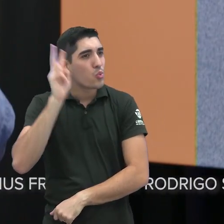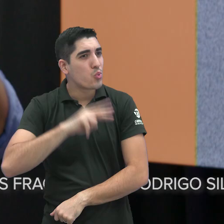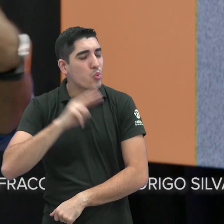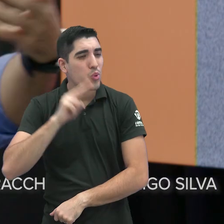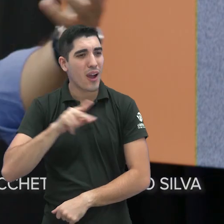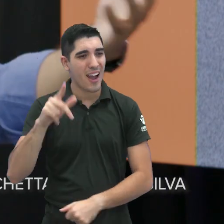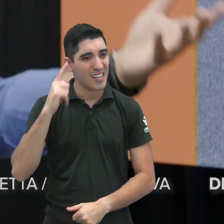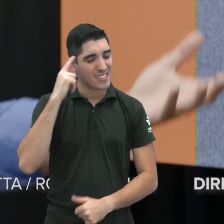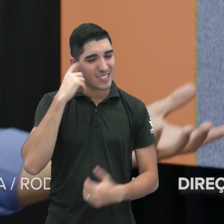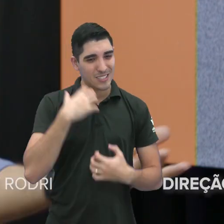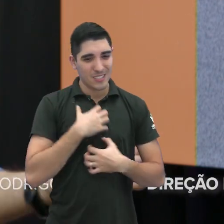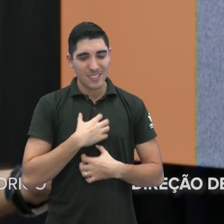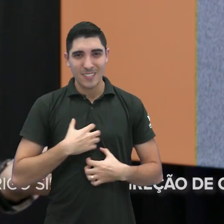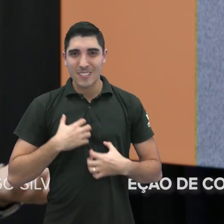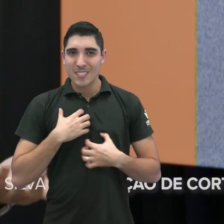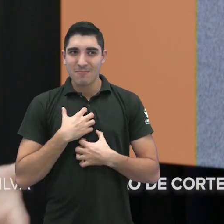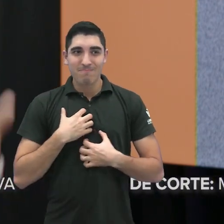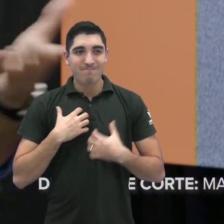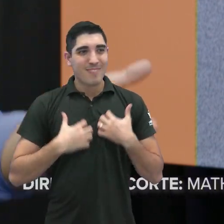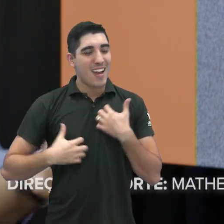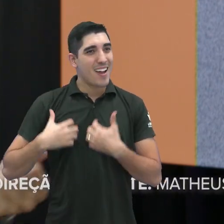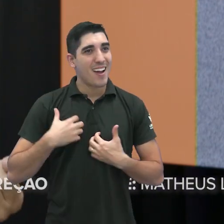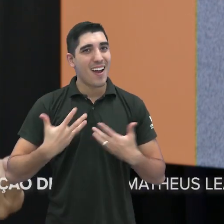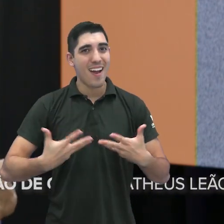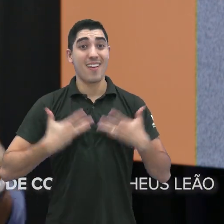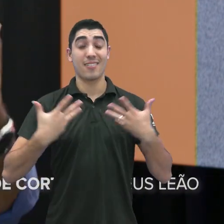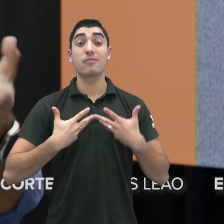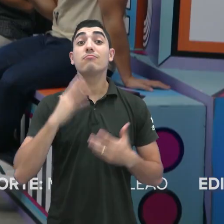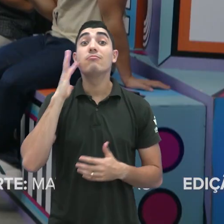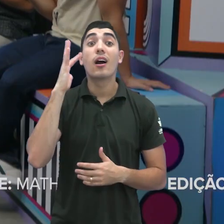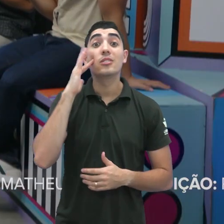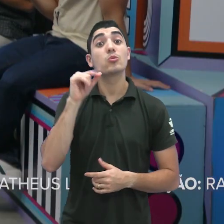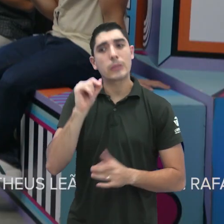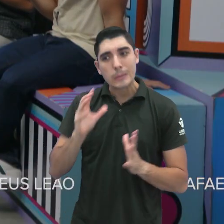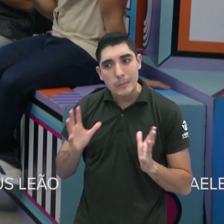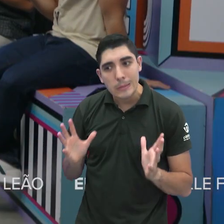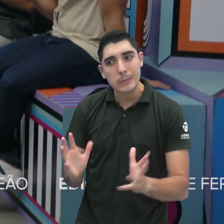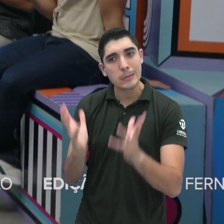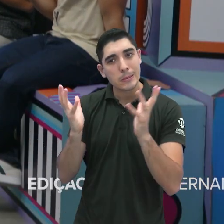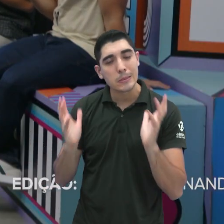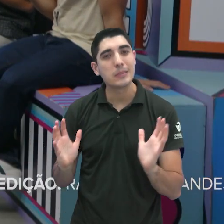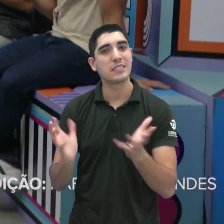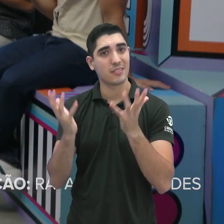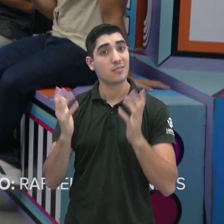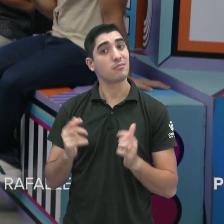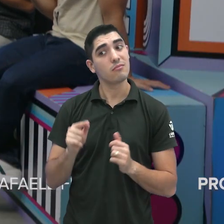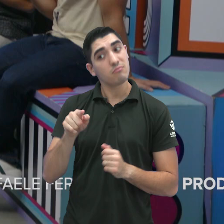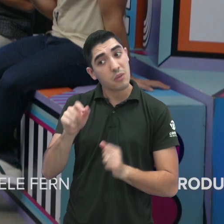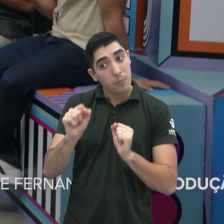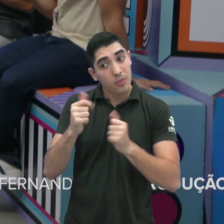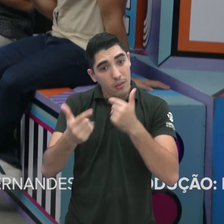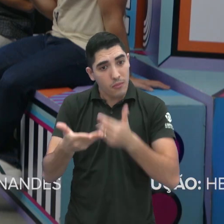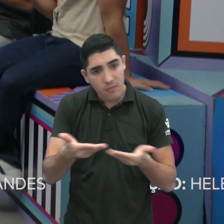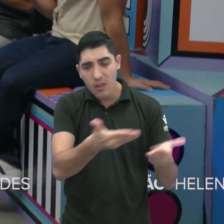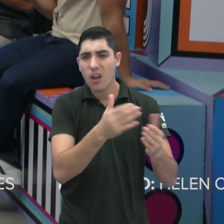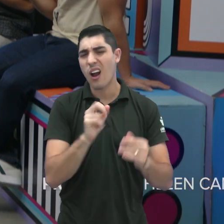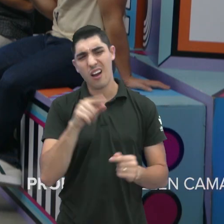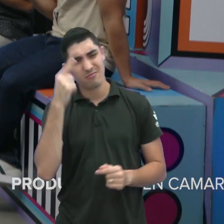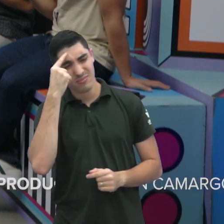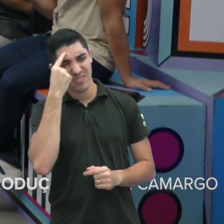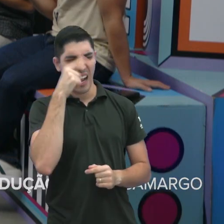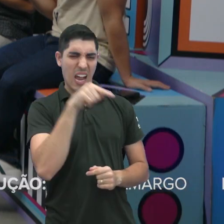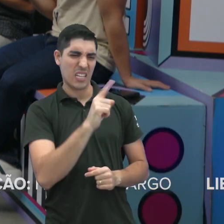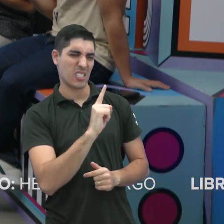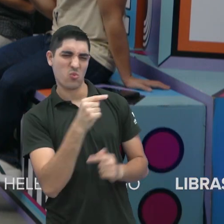profissão ou em outra carreira seguir e falar, quem sabe eu posso seguir naquela área, ou então não, essa área realmente não é para mim. E a gente